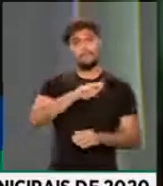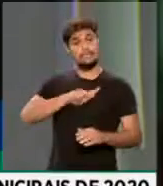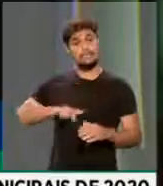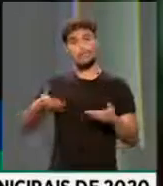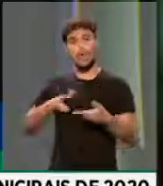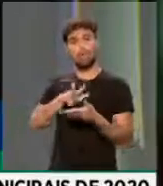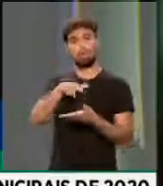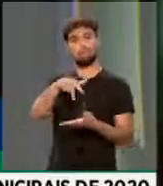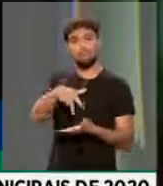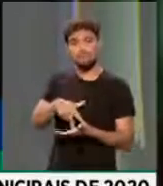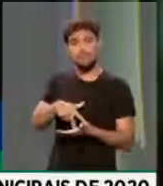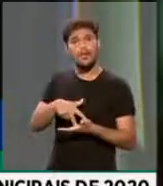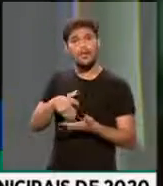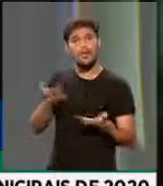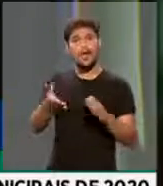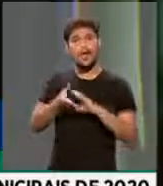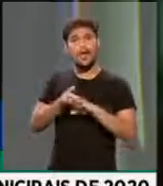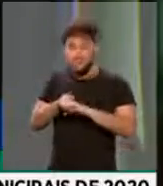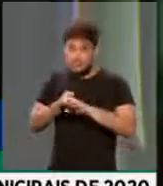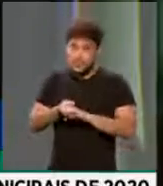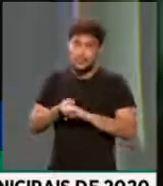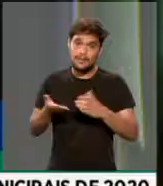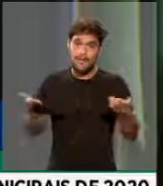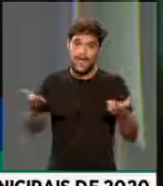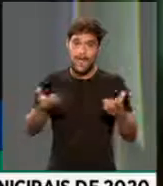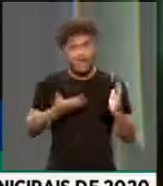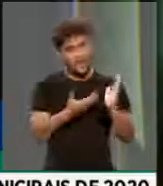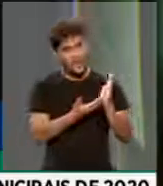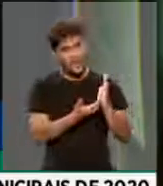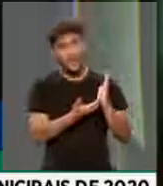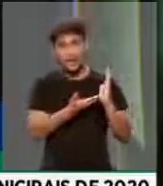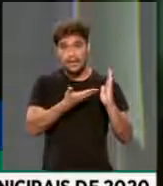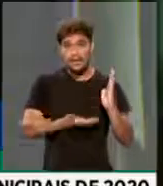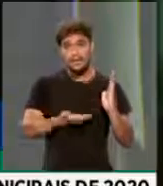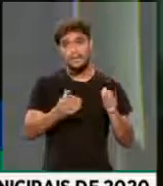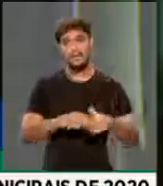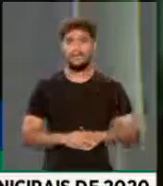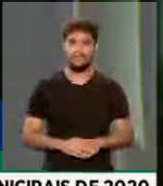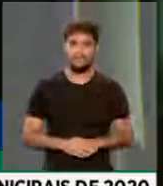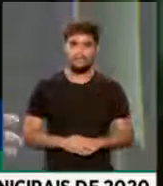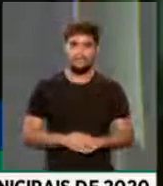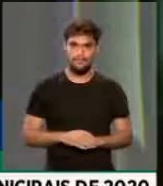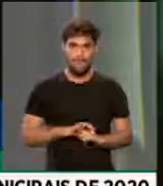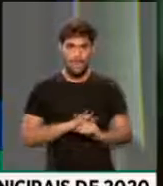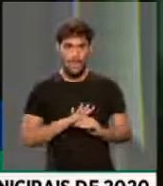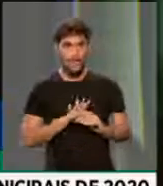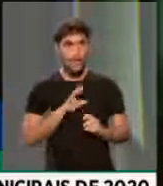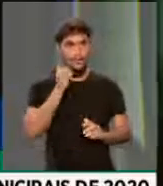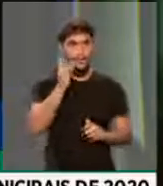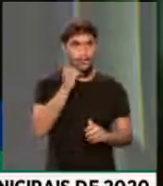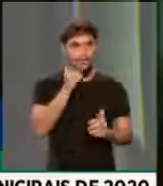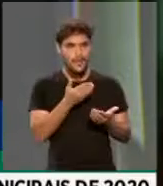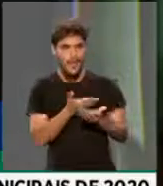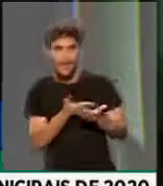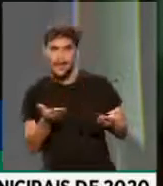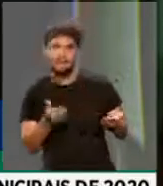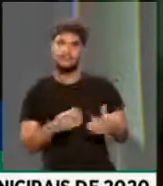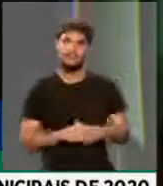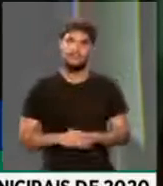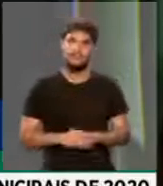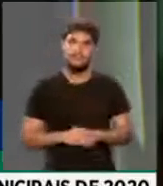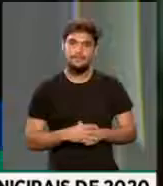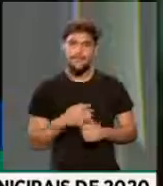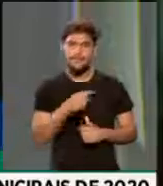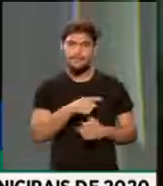essa tribuna, antes de mais nada, para cumprimentar a Câmara dos Deputados, conjunto dos parlamentares,